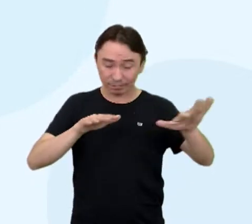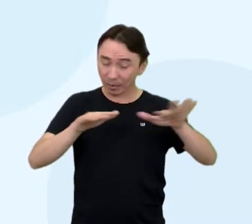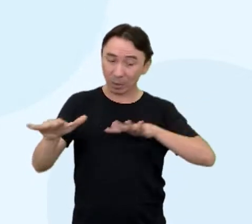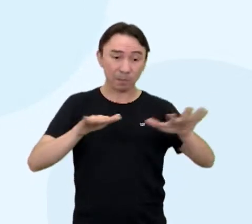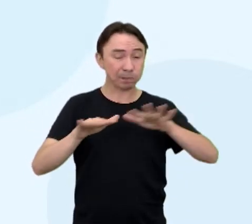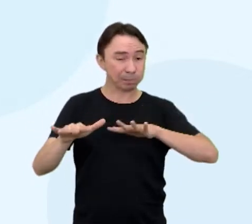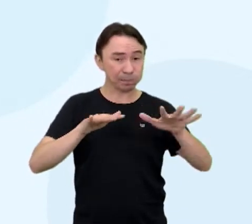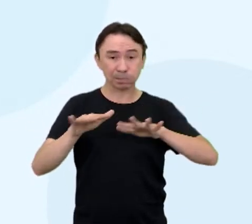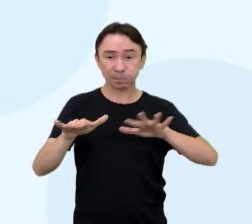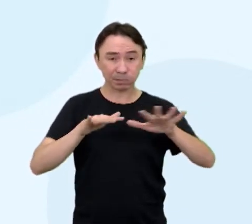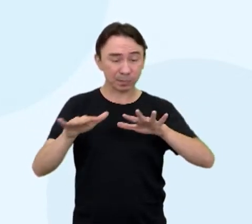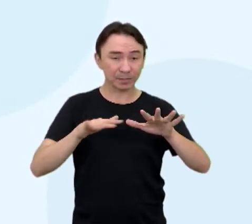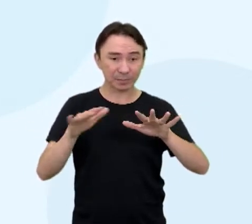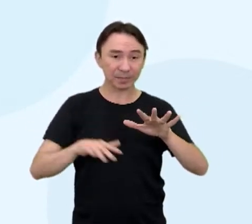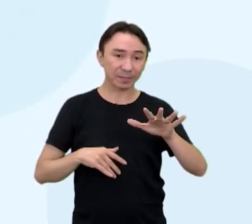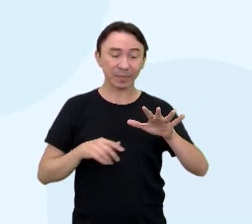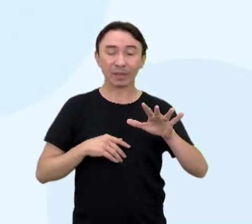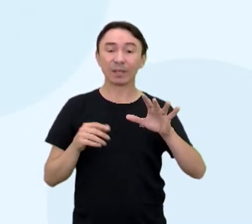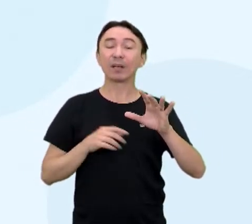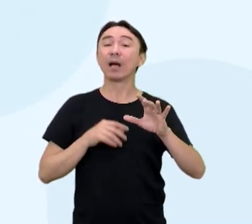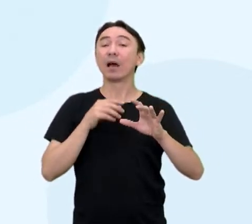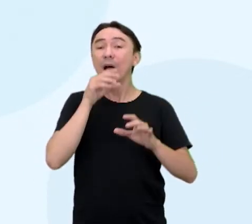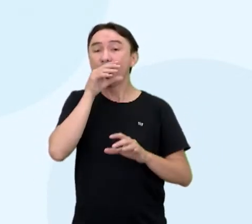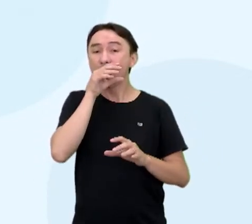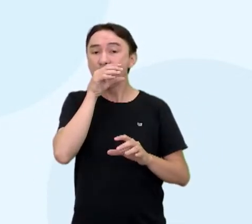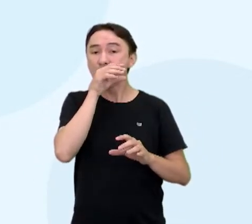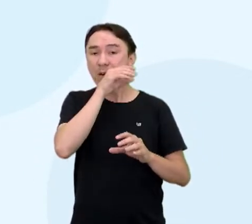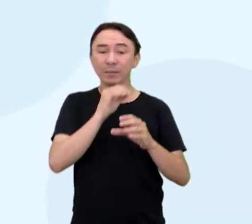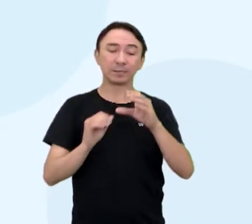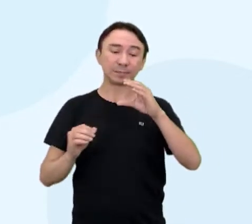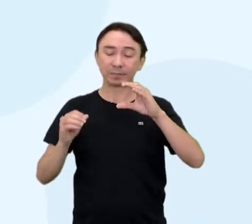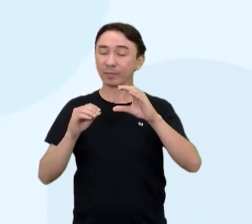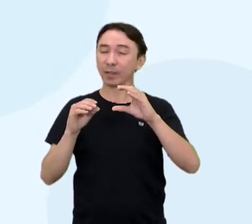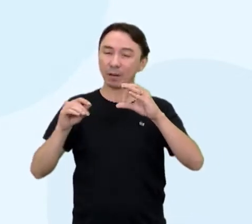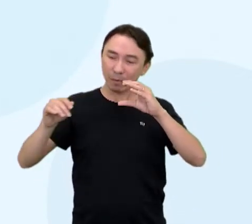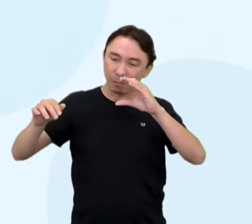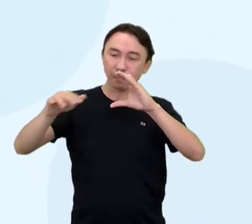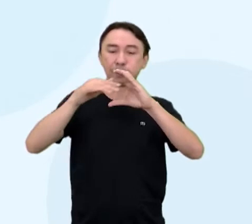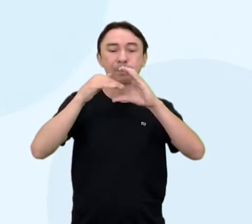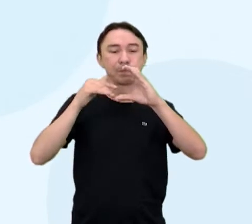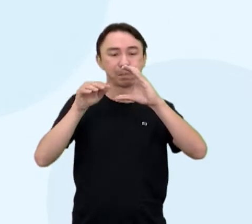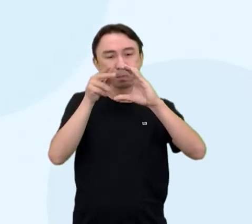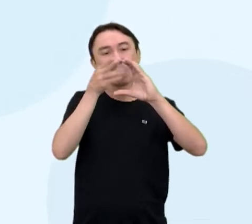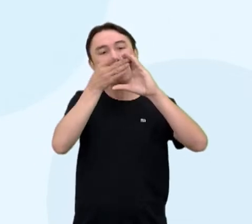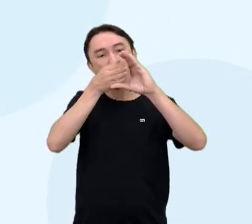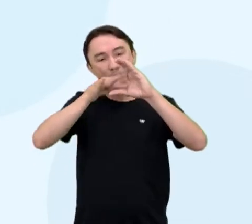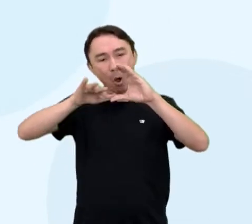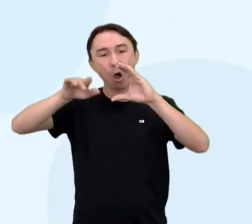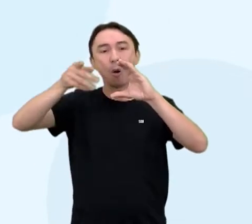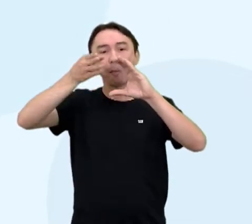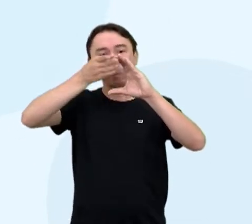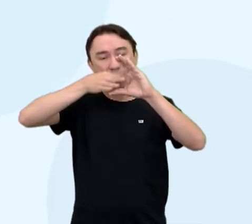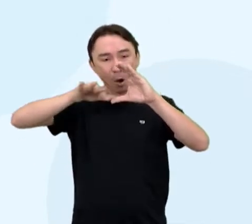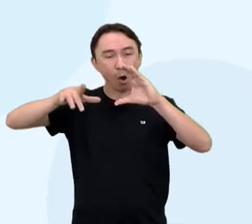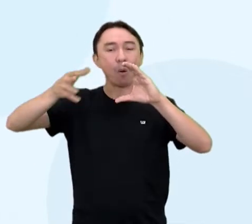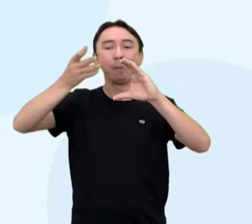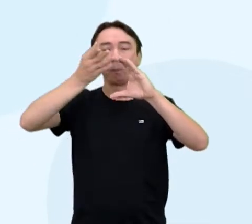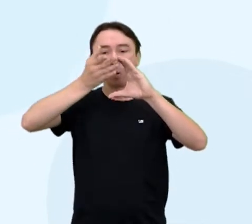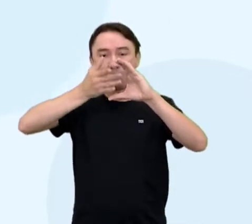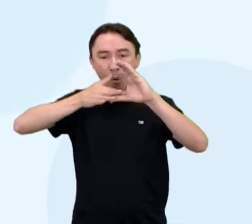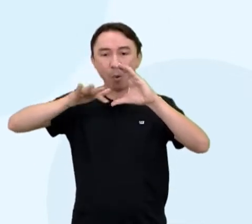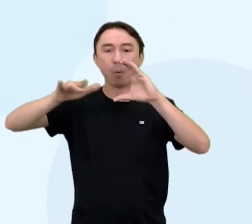aí do magma. E esse movimento do magma, né, por isso que a gente fala de correntes de convecção, ela vai